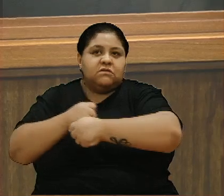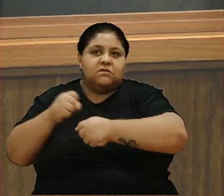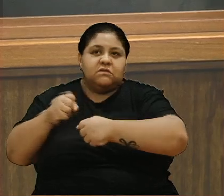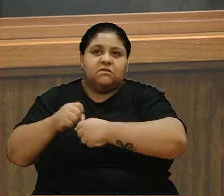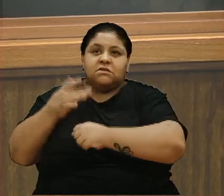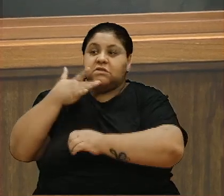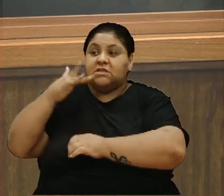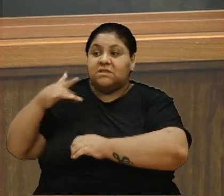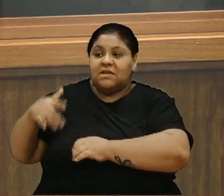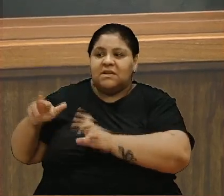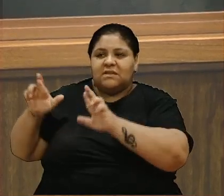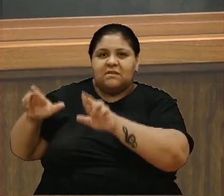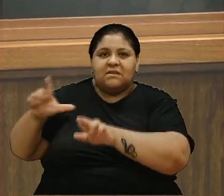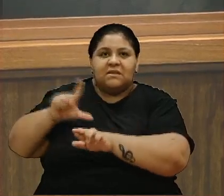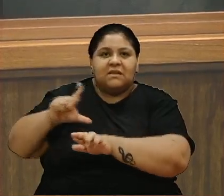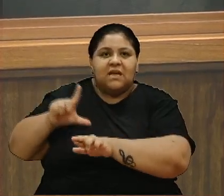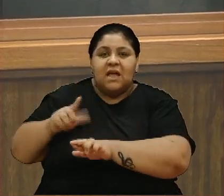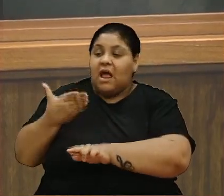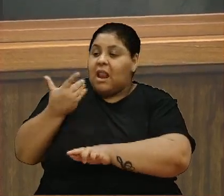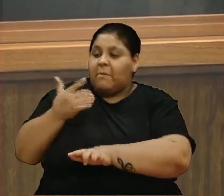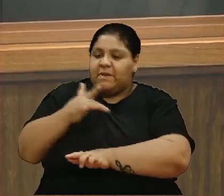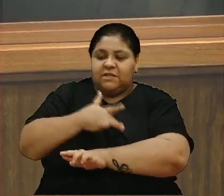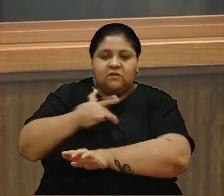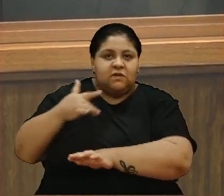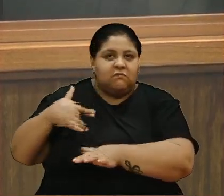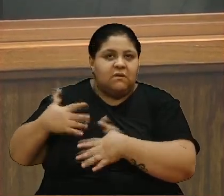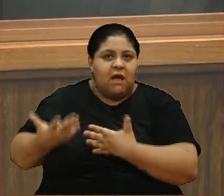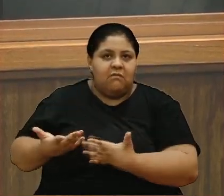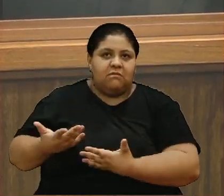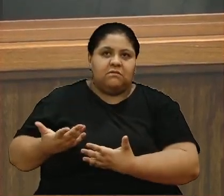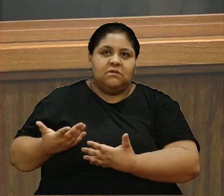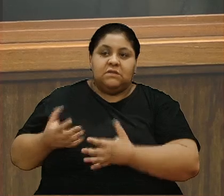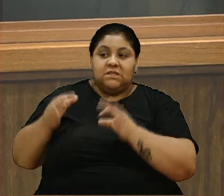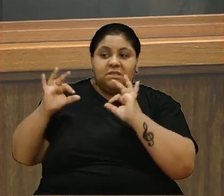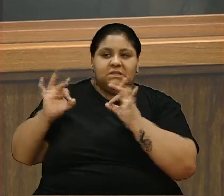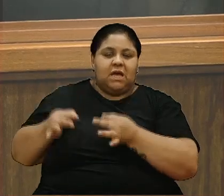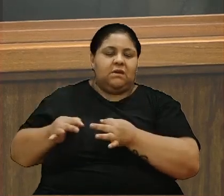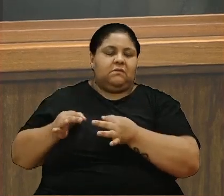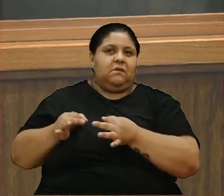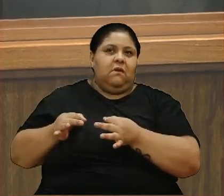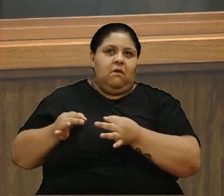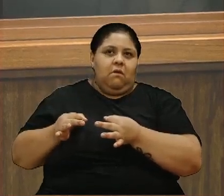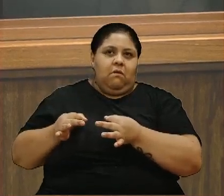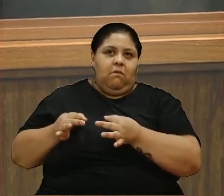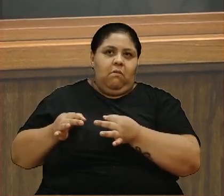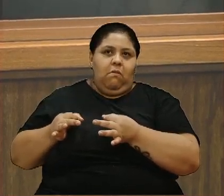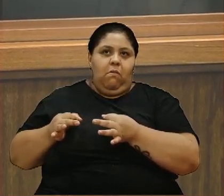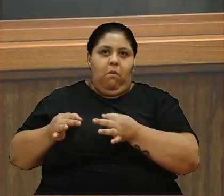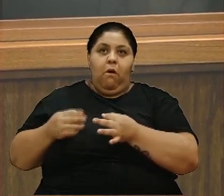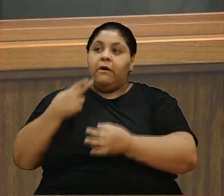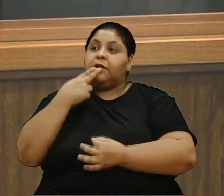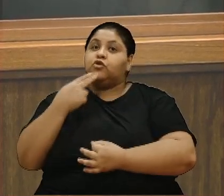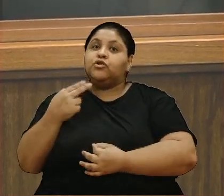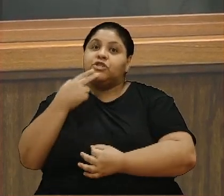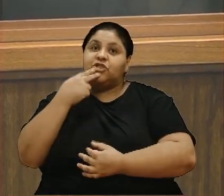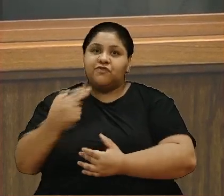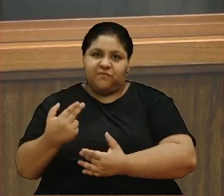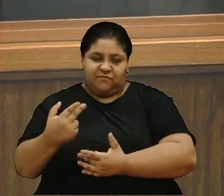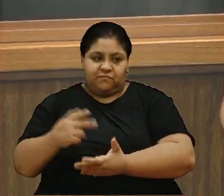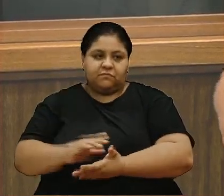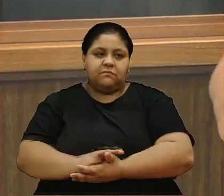crianças daquela região têm, alimentação saudável, adequada e nutritiva.